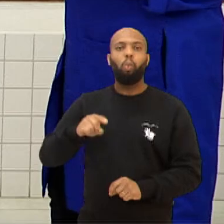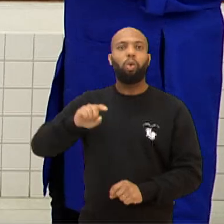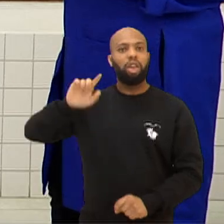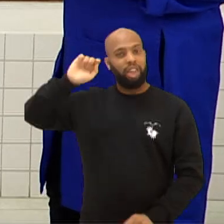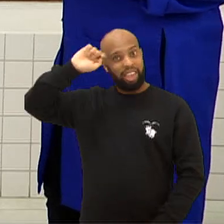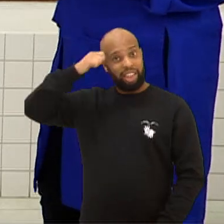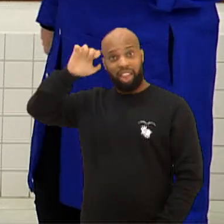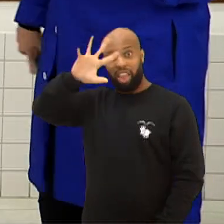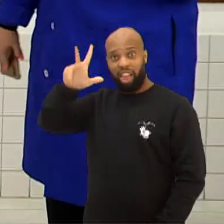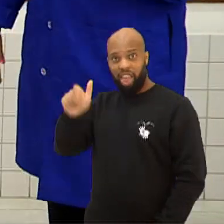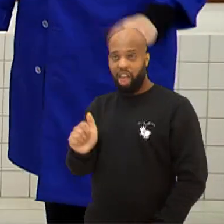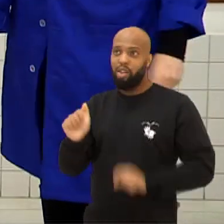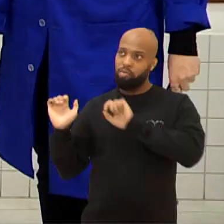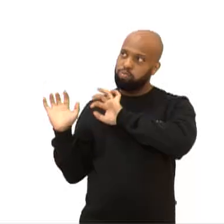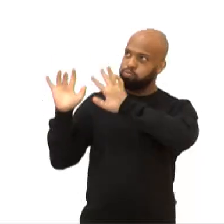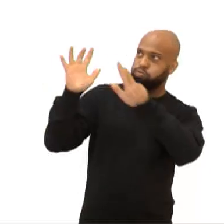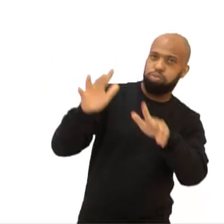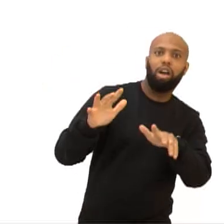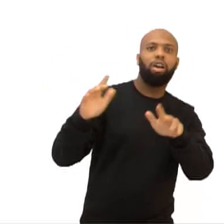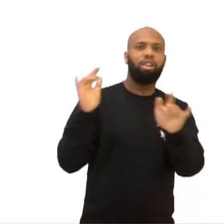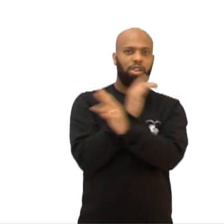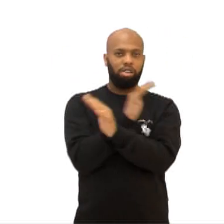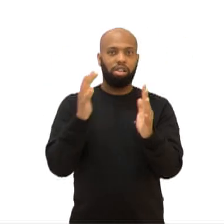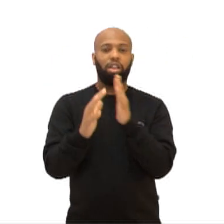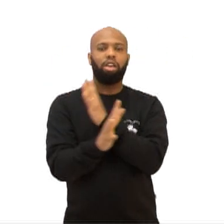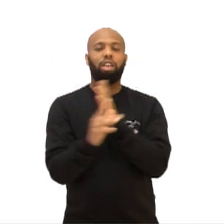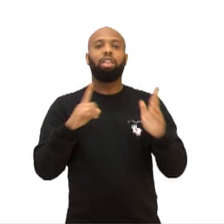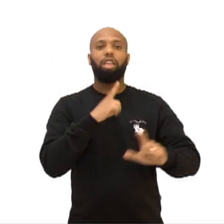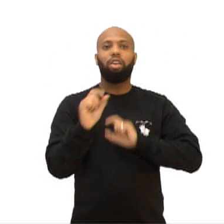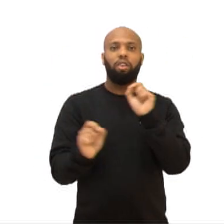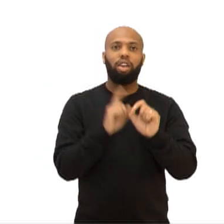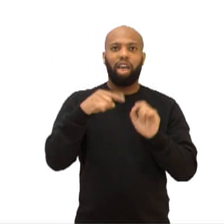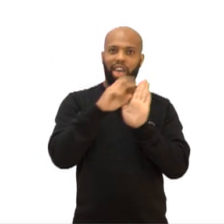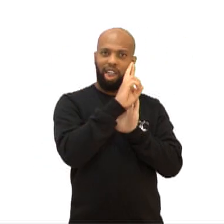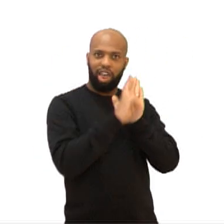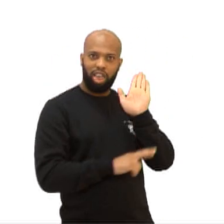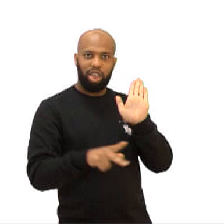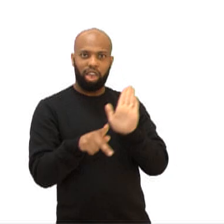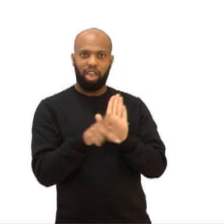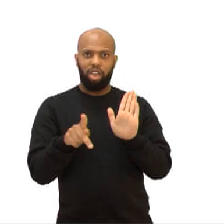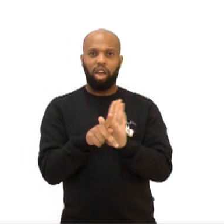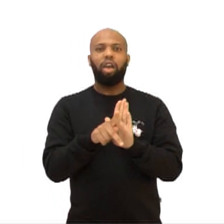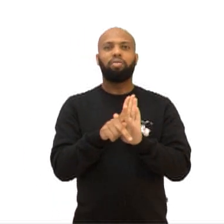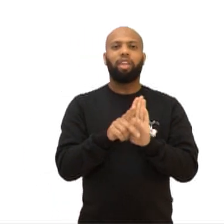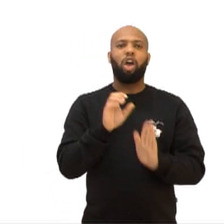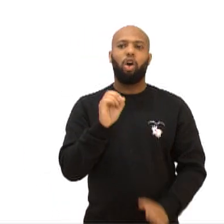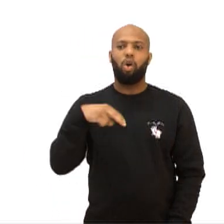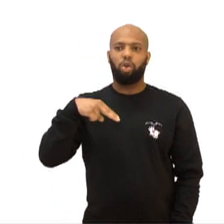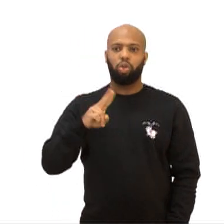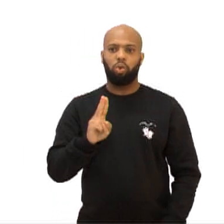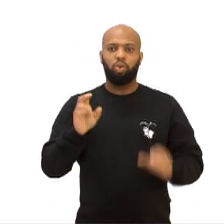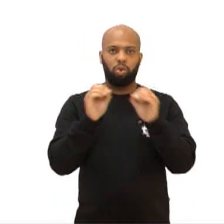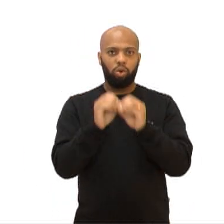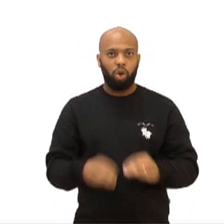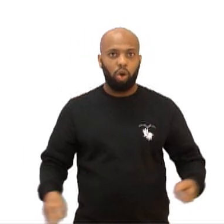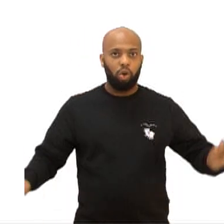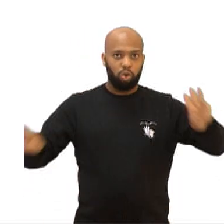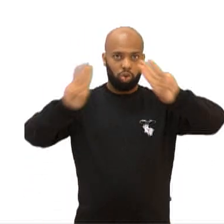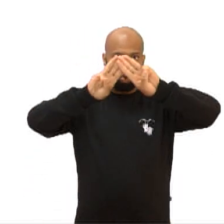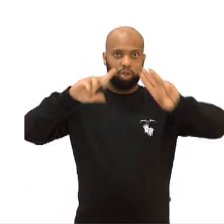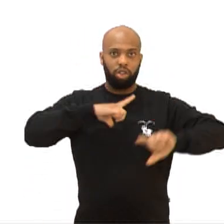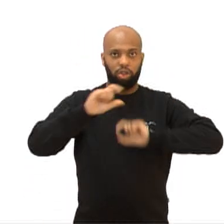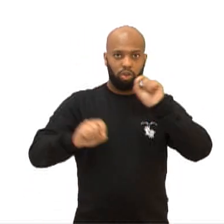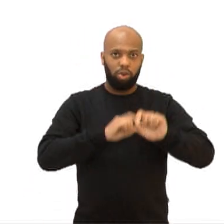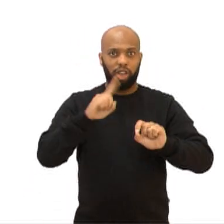professora? De acordo com o relatório da ONU, até 2025, as áreas urbanas